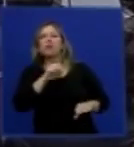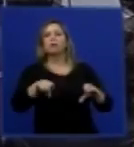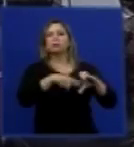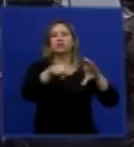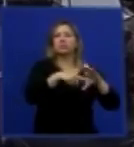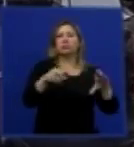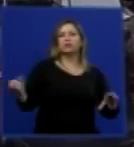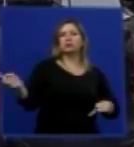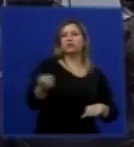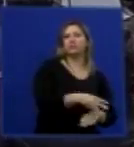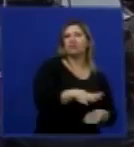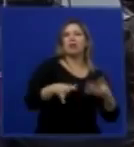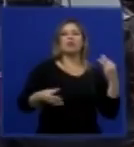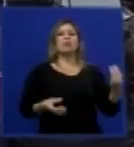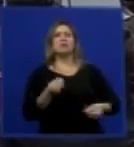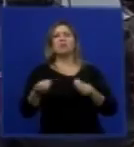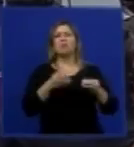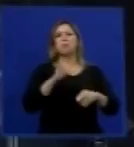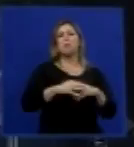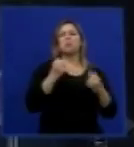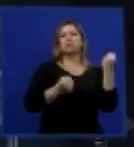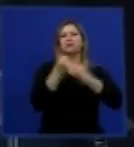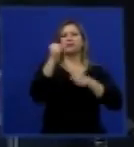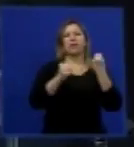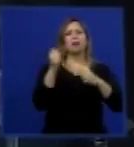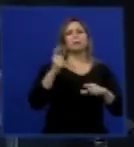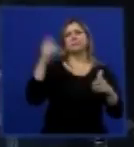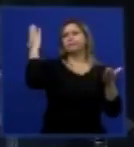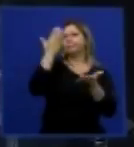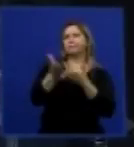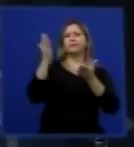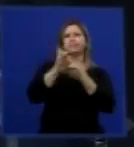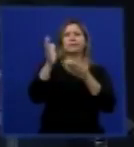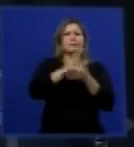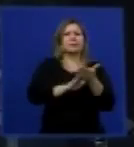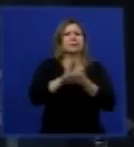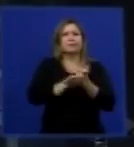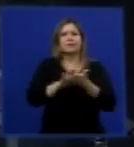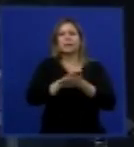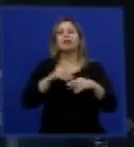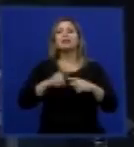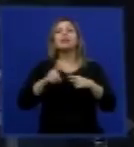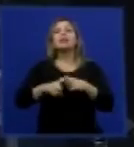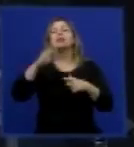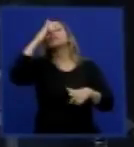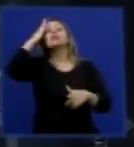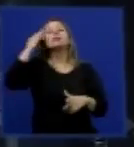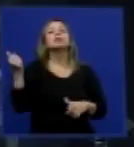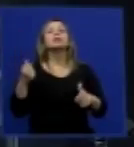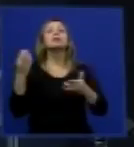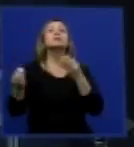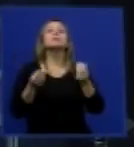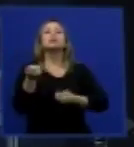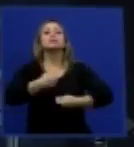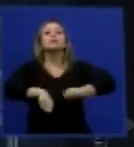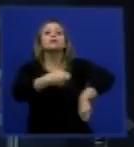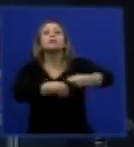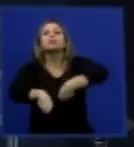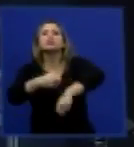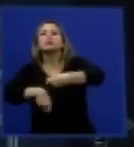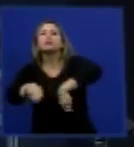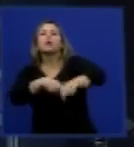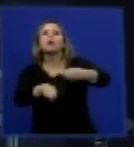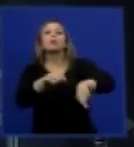fabricados novos muito mais do que discutir as questões econômicas que envolvem